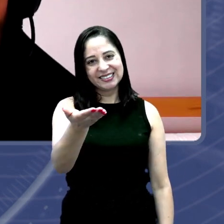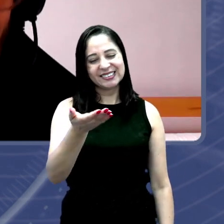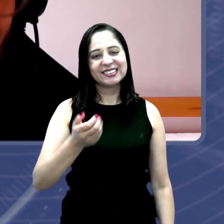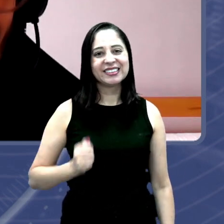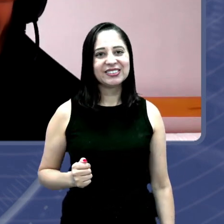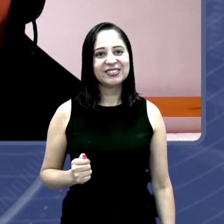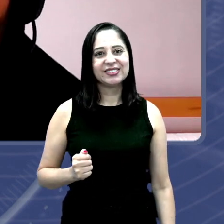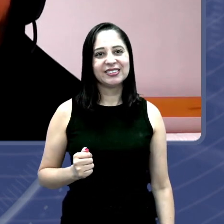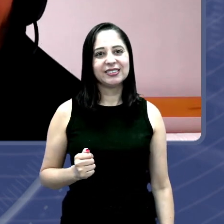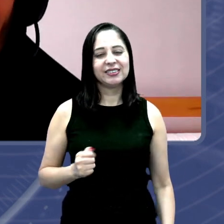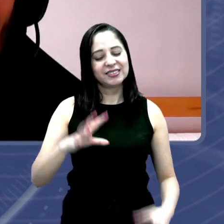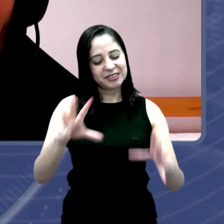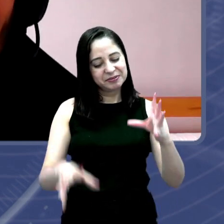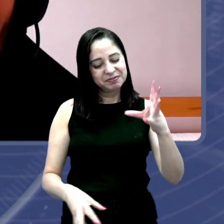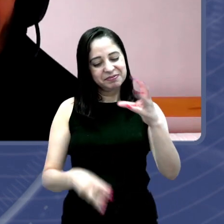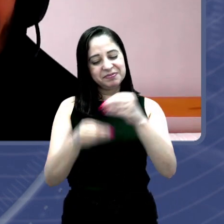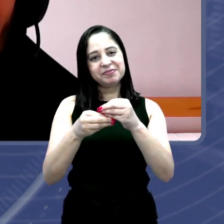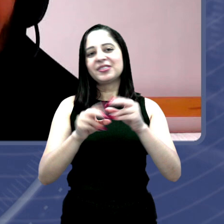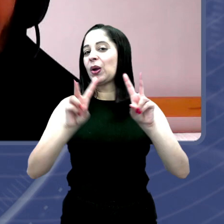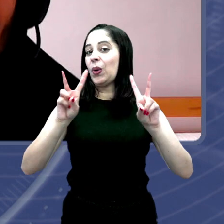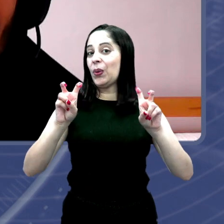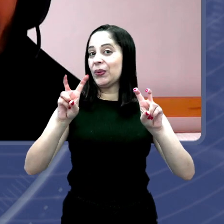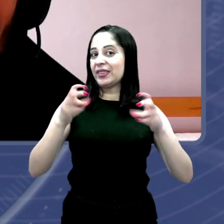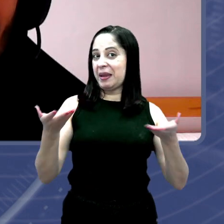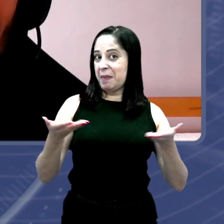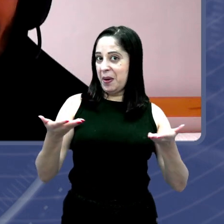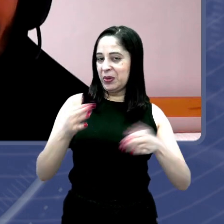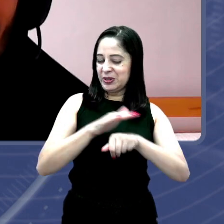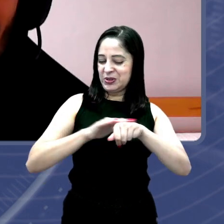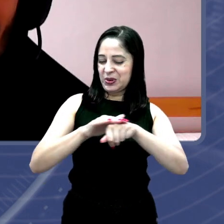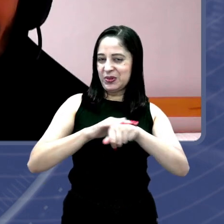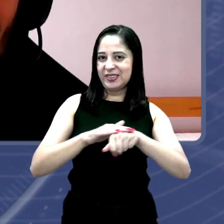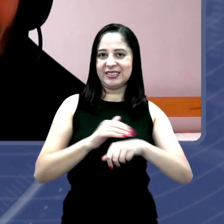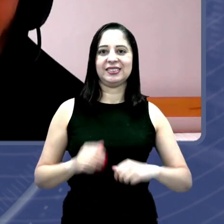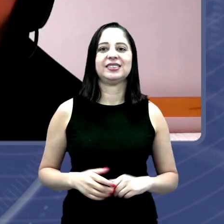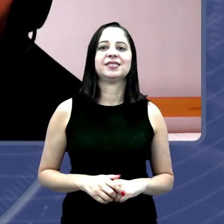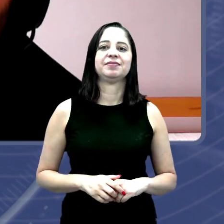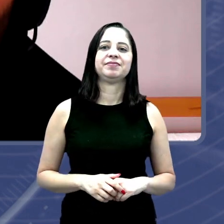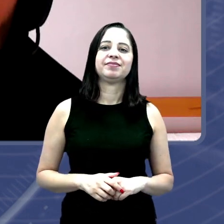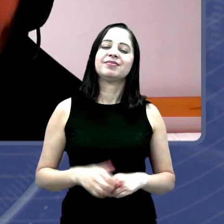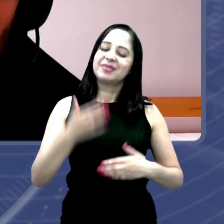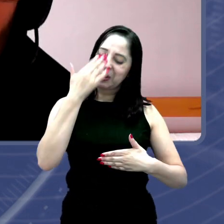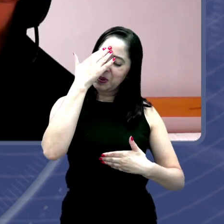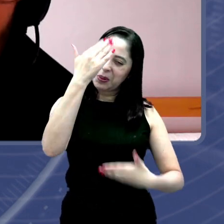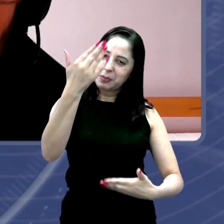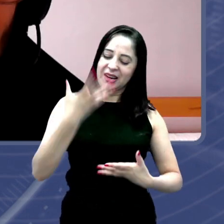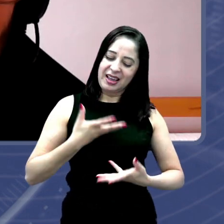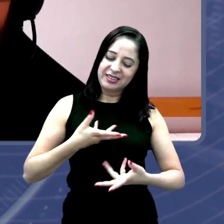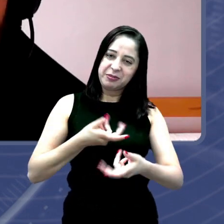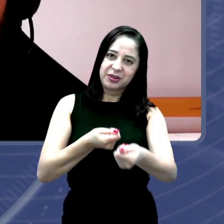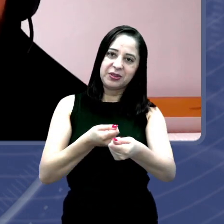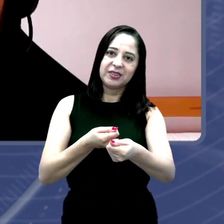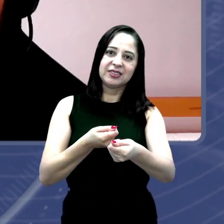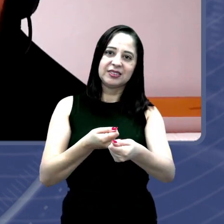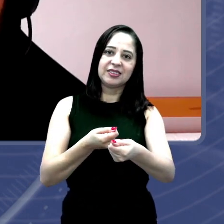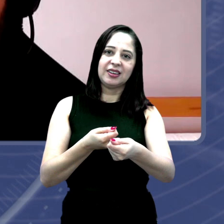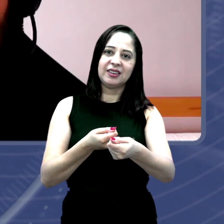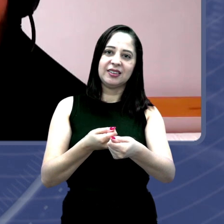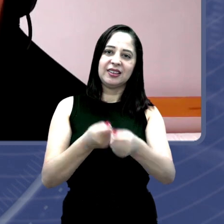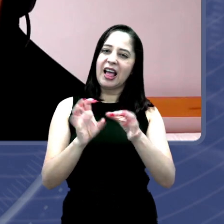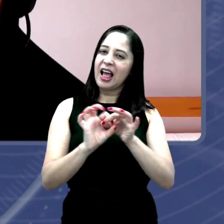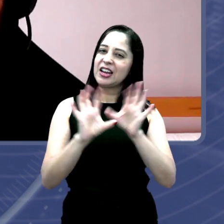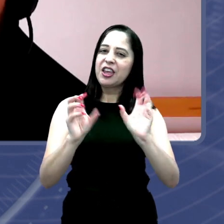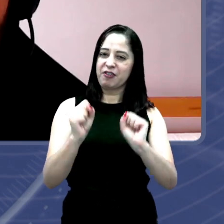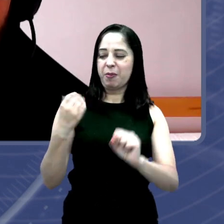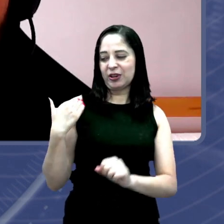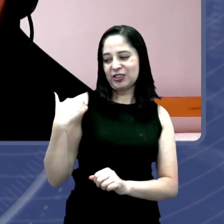Muito obrigada, viu, por ter contribuído aqui com a gente no programa de hoje. Imagina, eu que agradeço o convite e ficam à